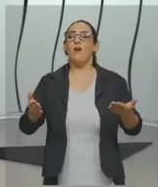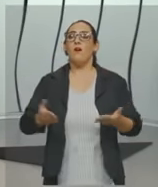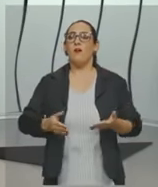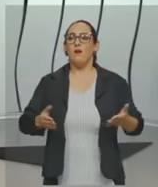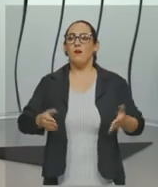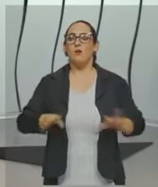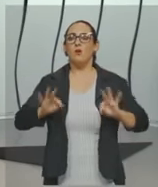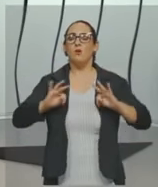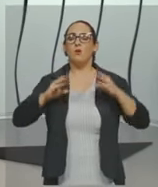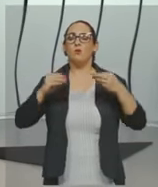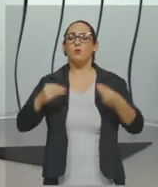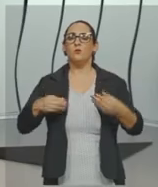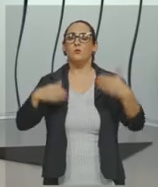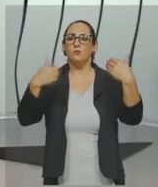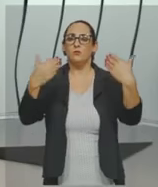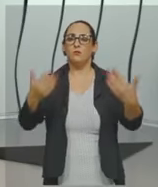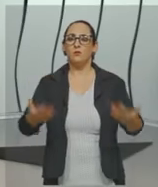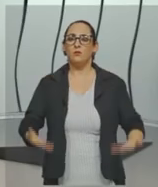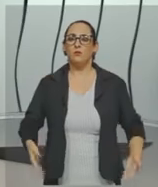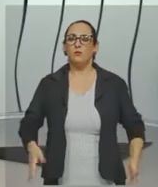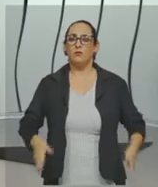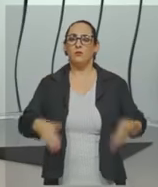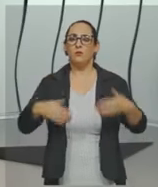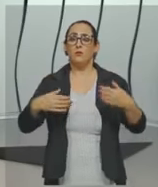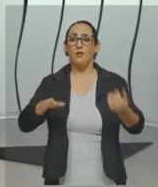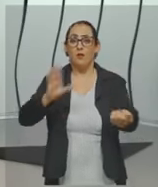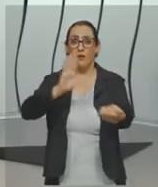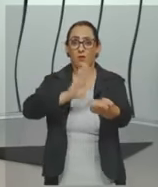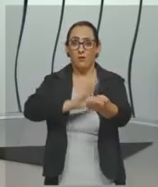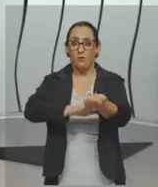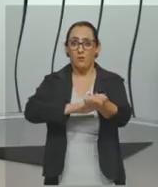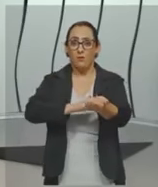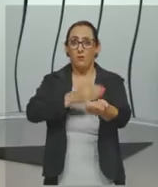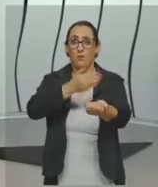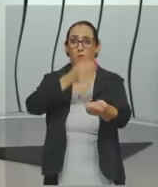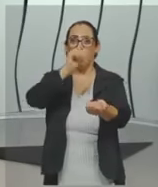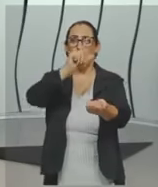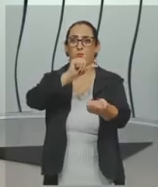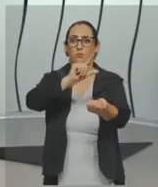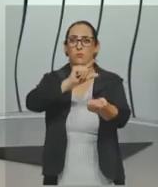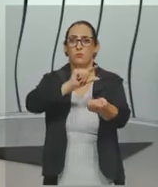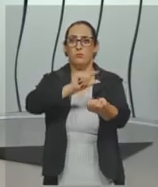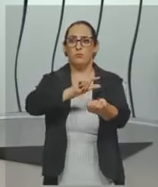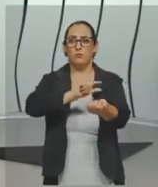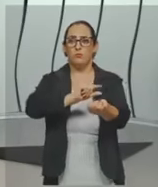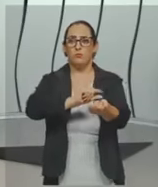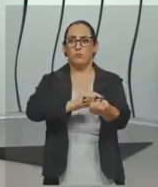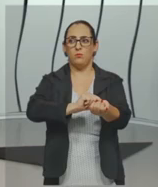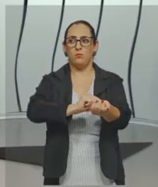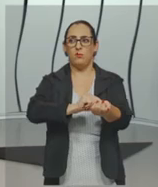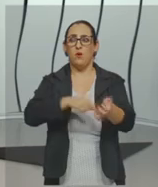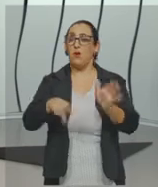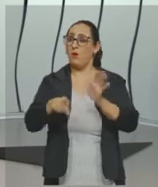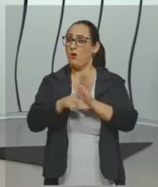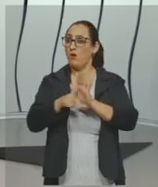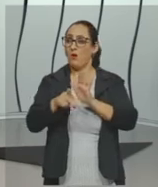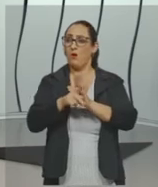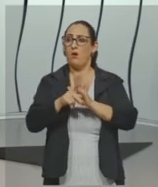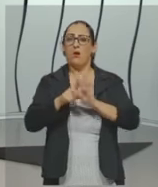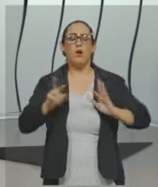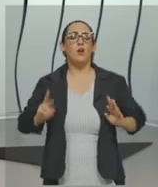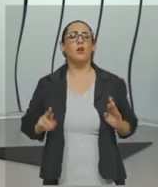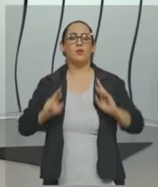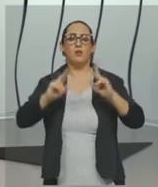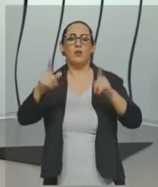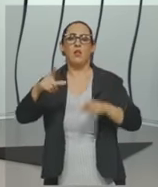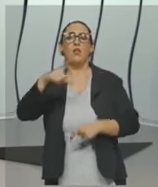sanguíneos e reduzir a pressão. Então, um trabalha, tá vendo? Diferente do outro, são hormônios diferentes também, tá?